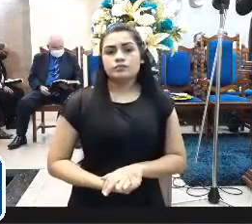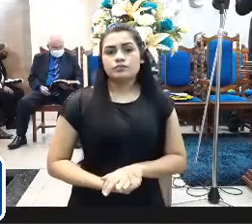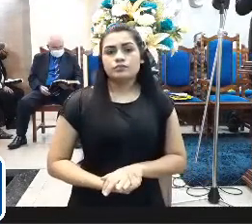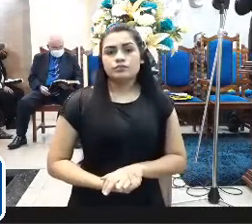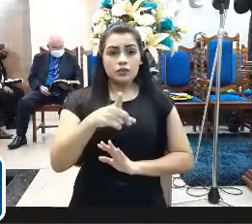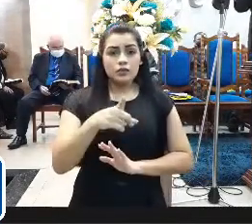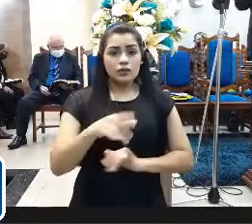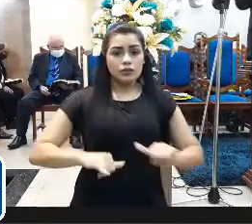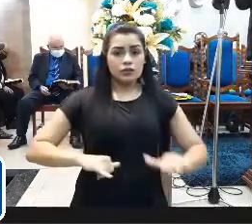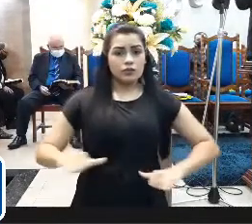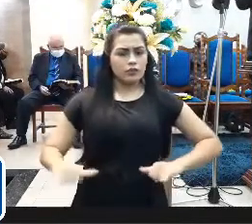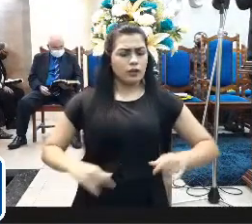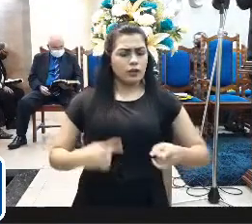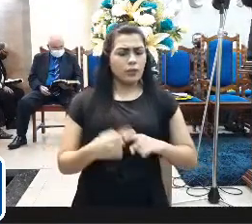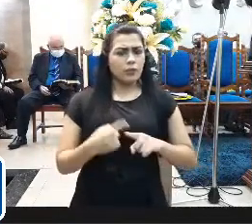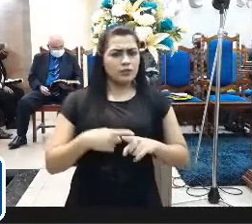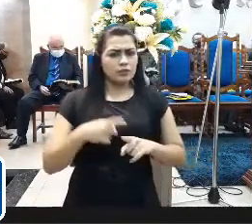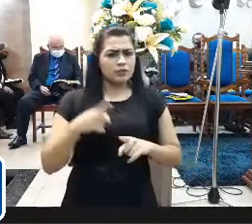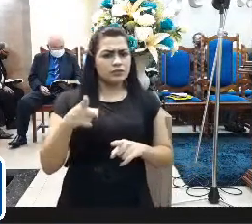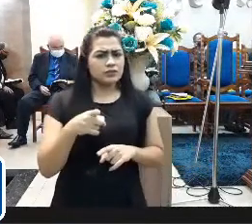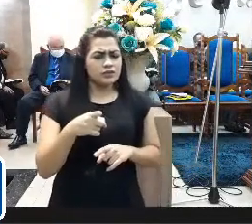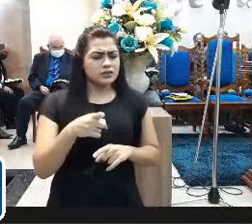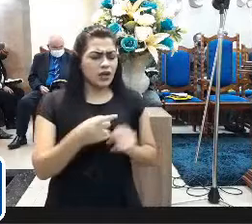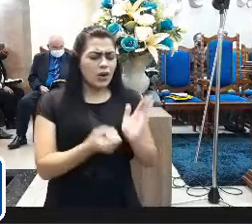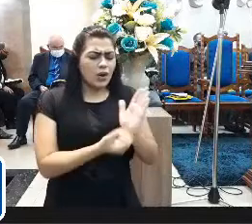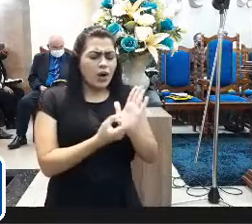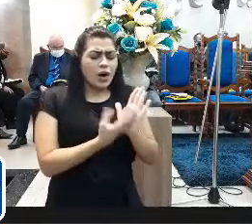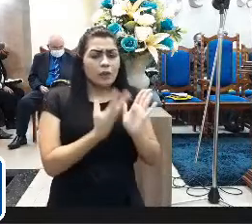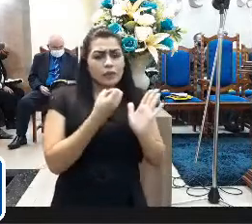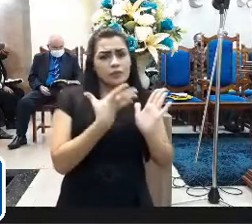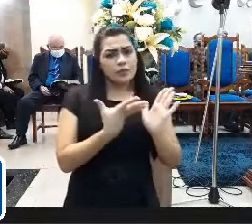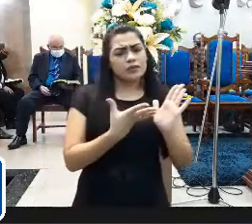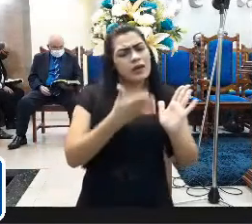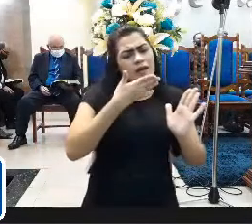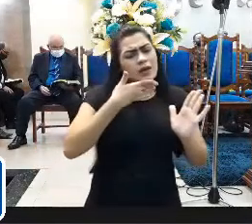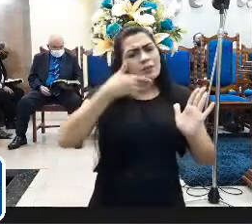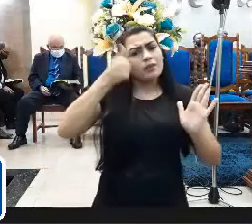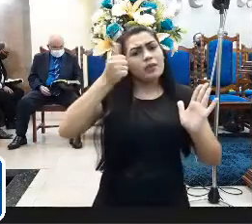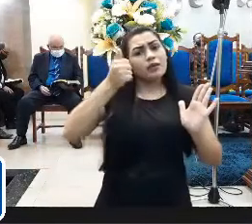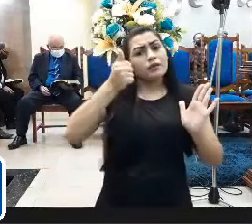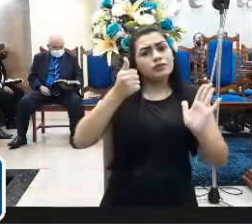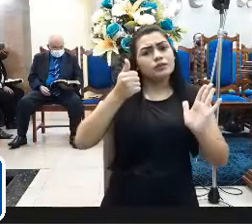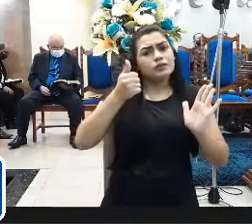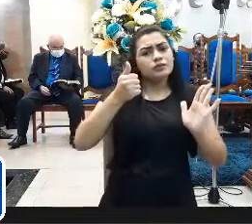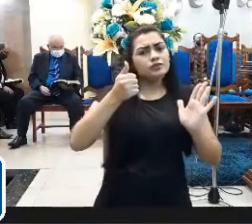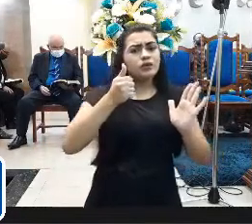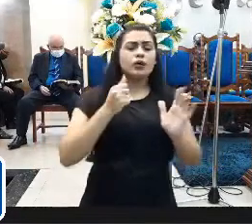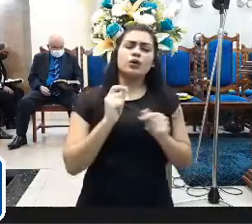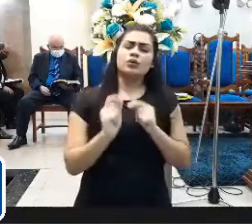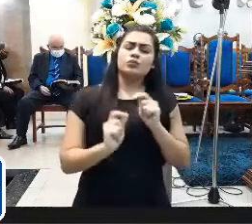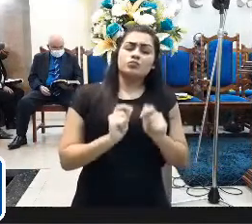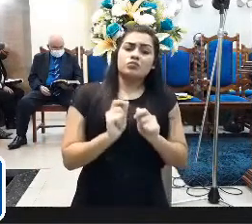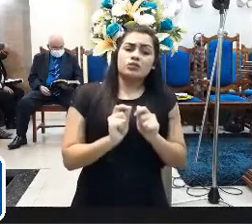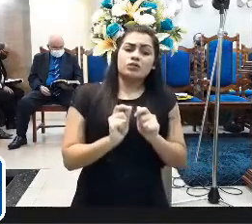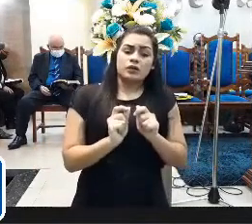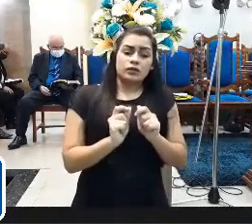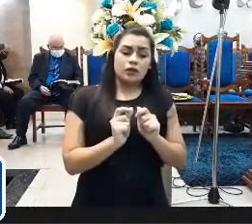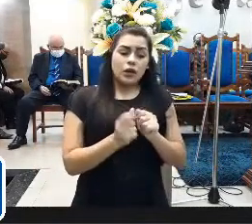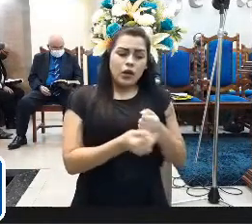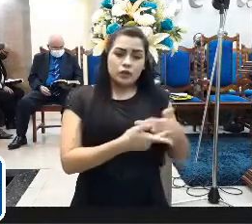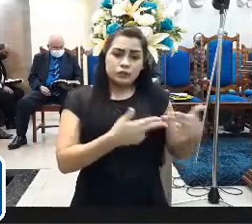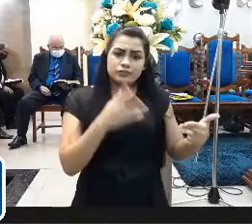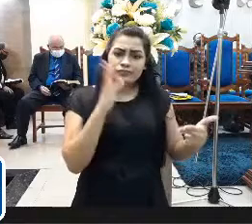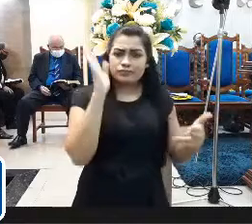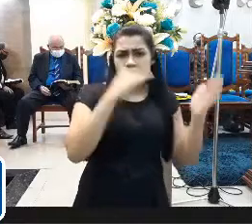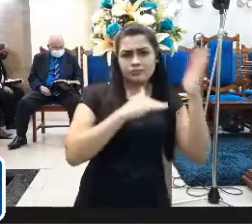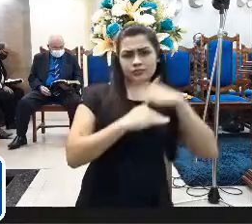faz o bem? Meu irmão, se alegre. É melhor do que sofrer fazendo o mal. Você está sofrendo porque é crente, porque serve a